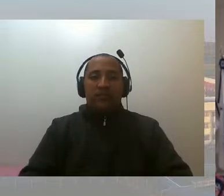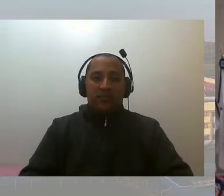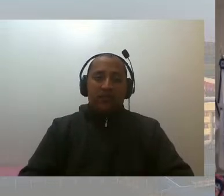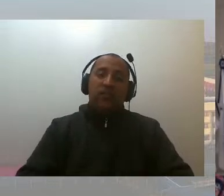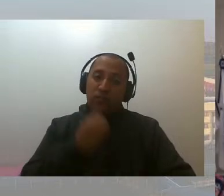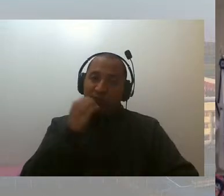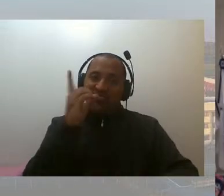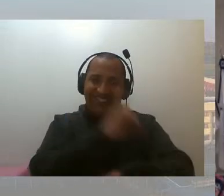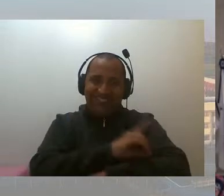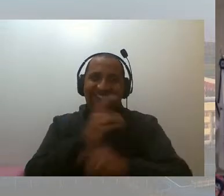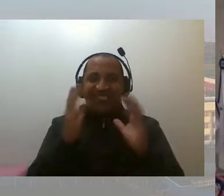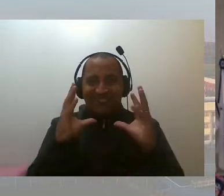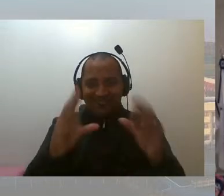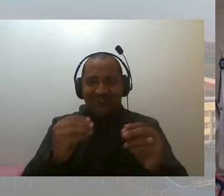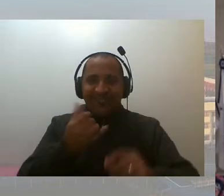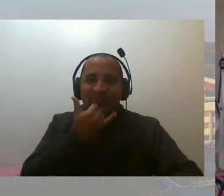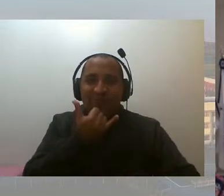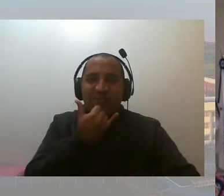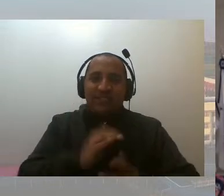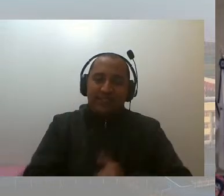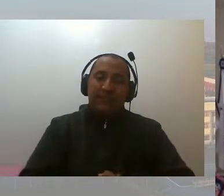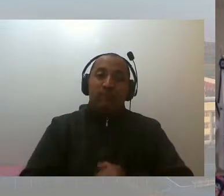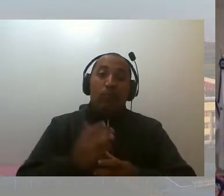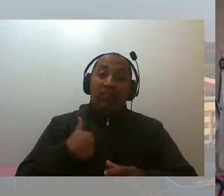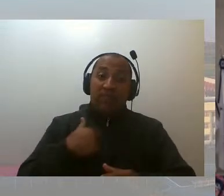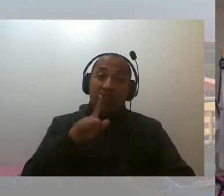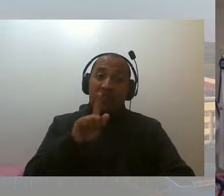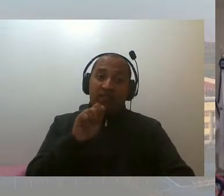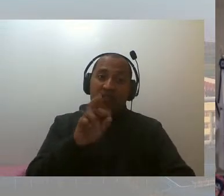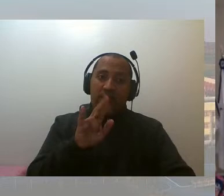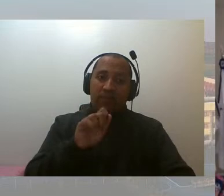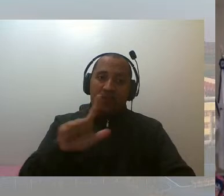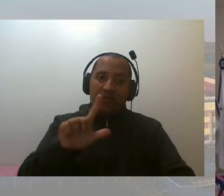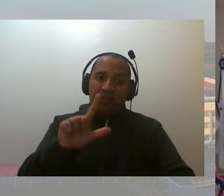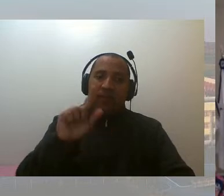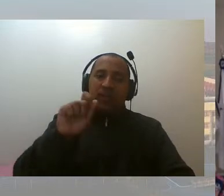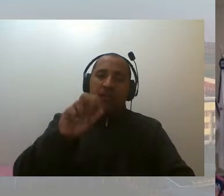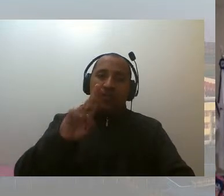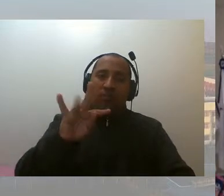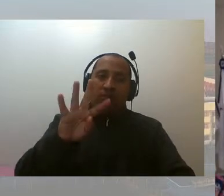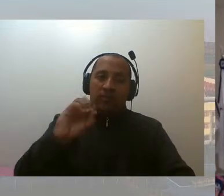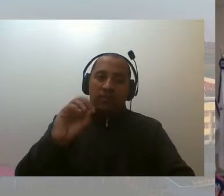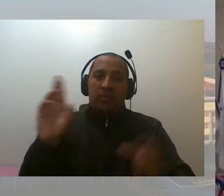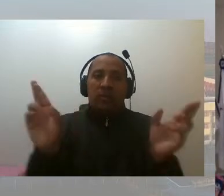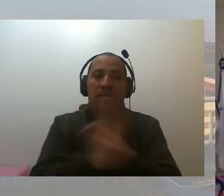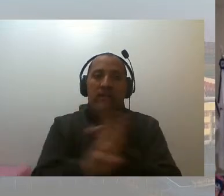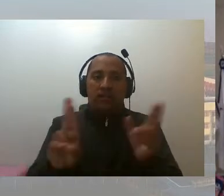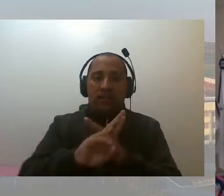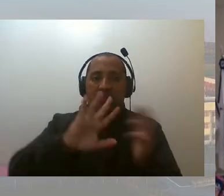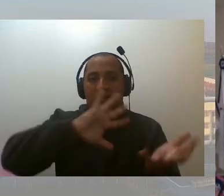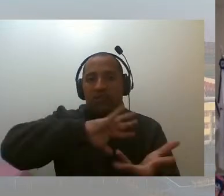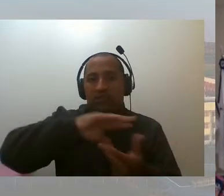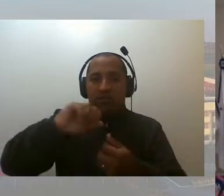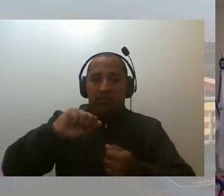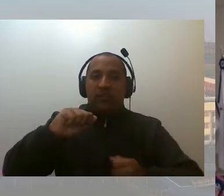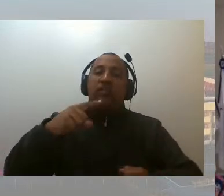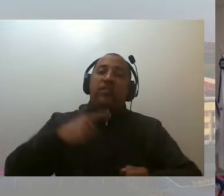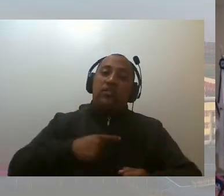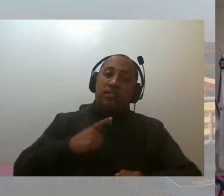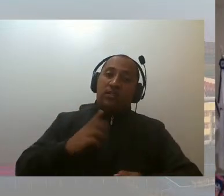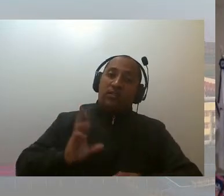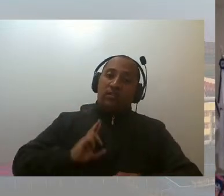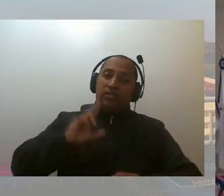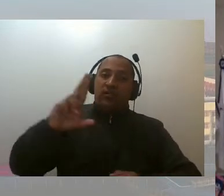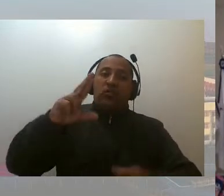Bom dia a todos. Sou o Gabriel Augusto, do curso de Relações Internacionais e representante do Consune